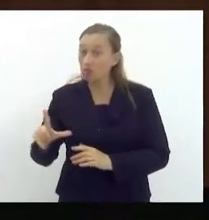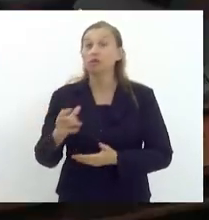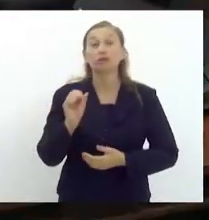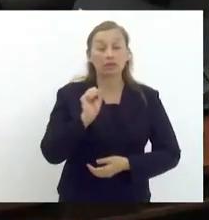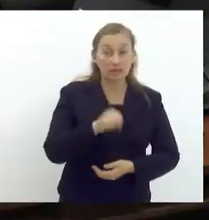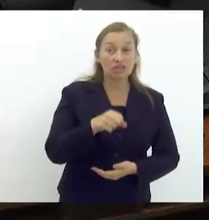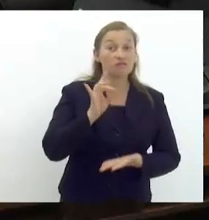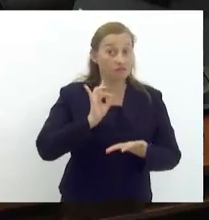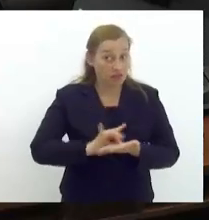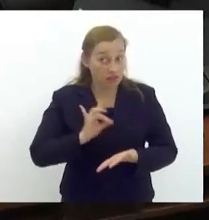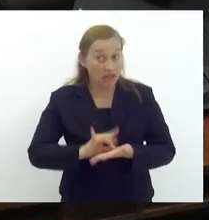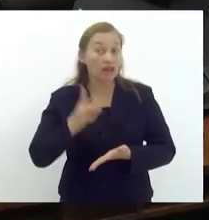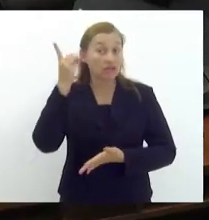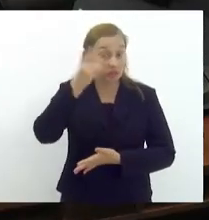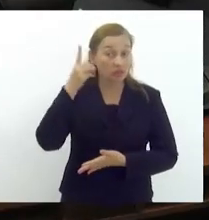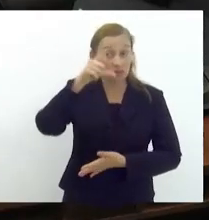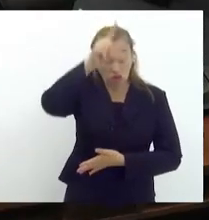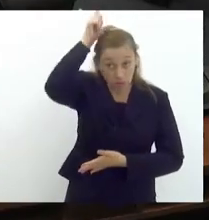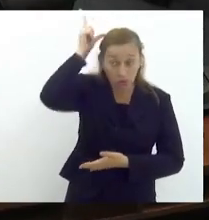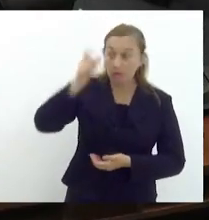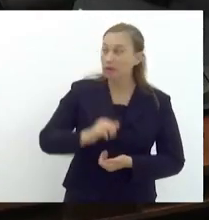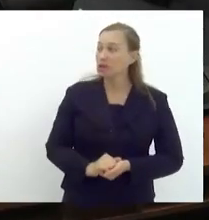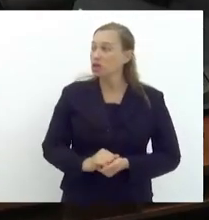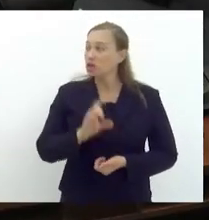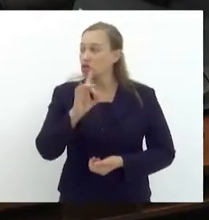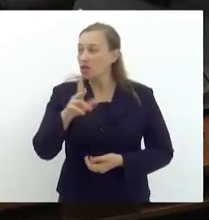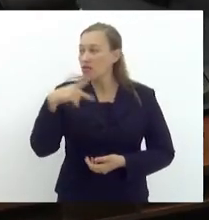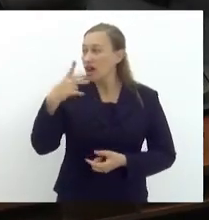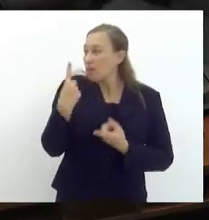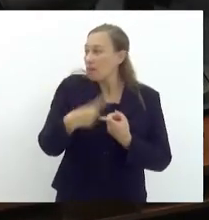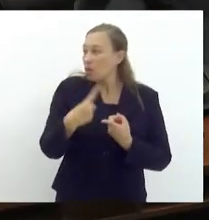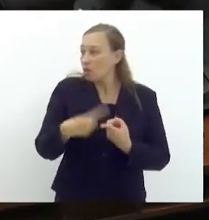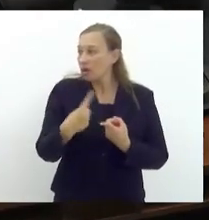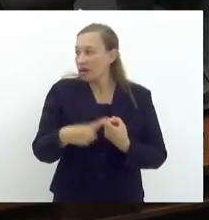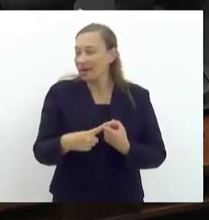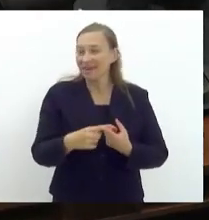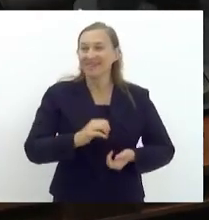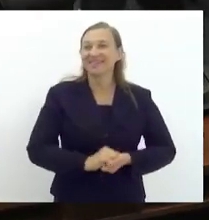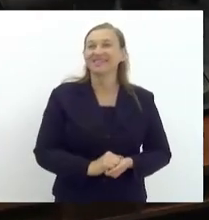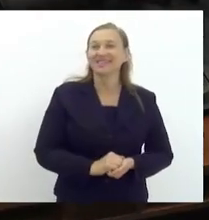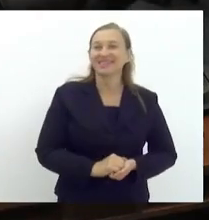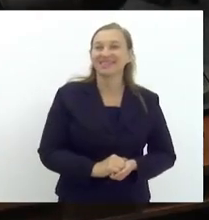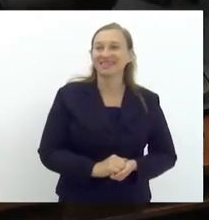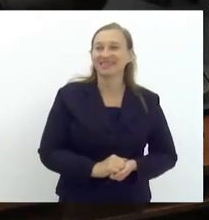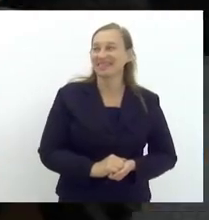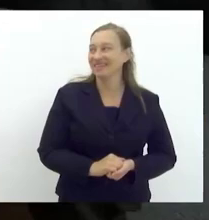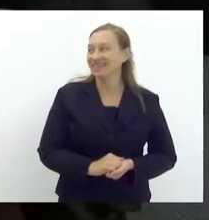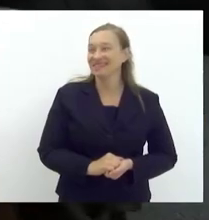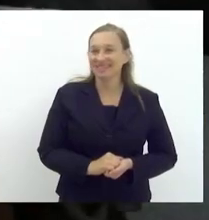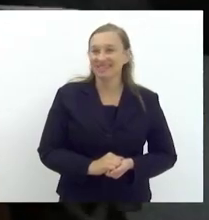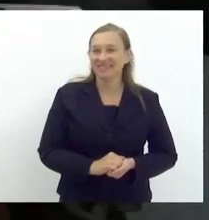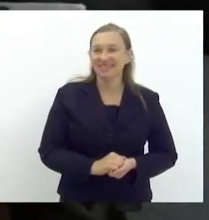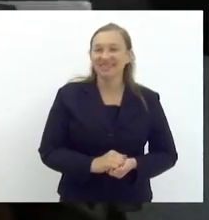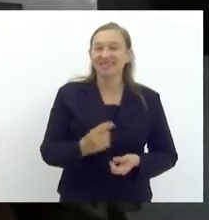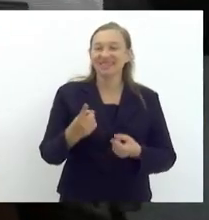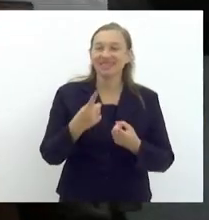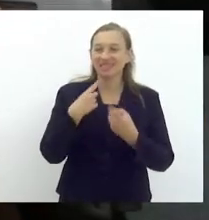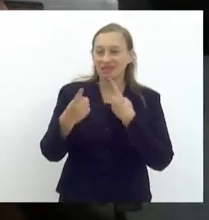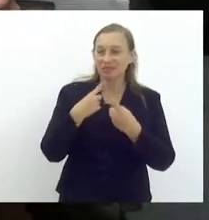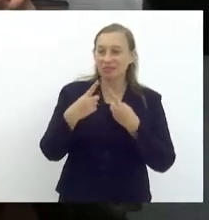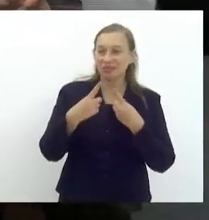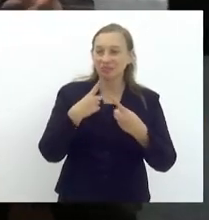verdade deputados só falei isso porque no diálogo com Yuri para retirar